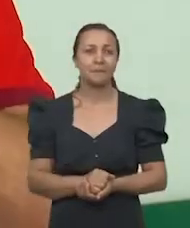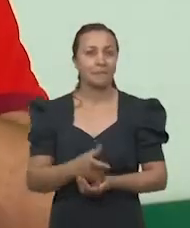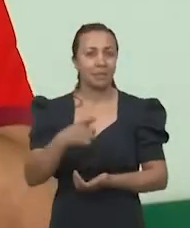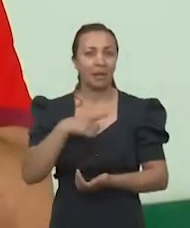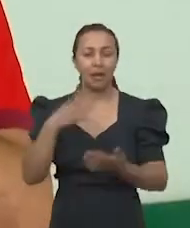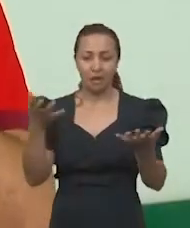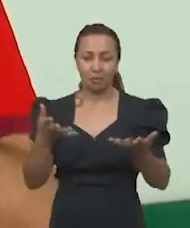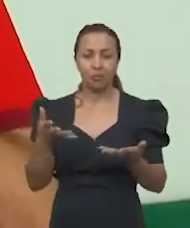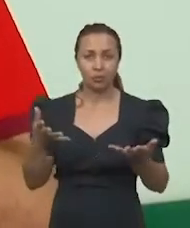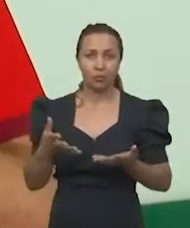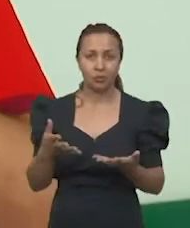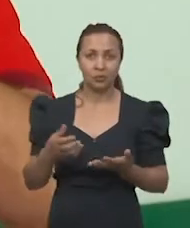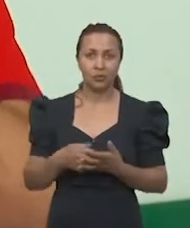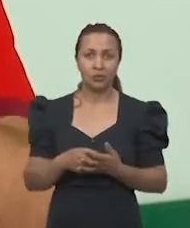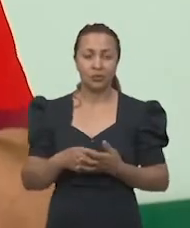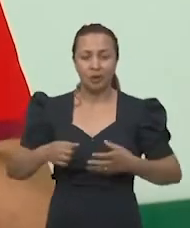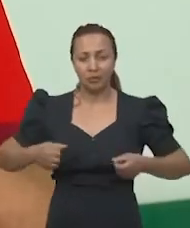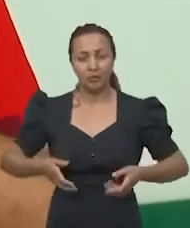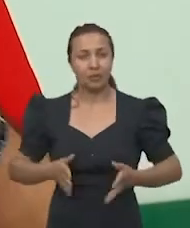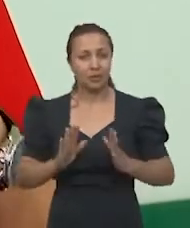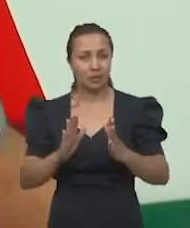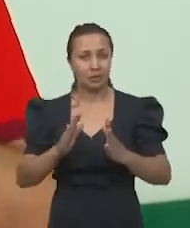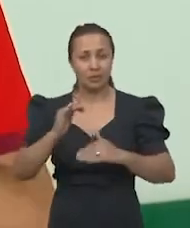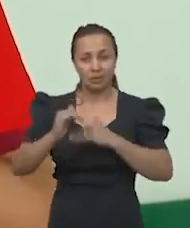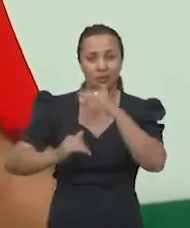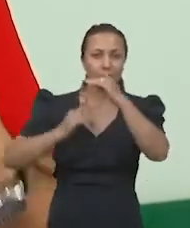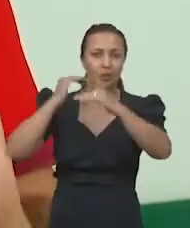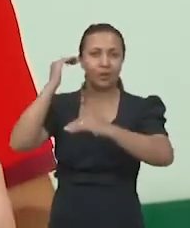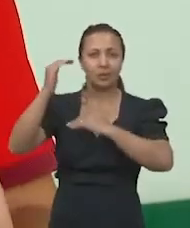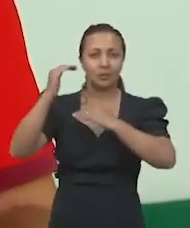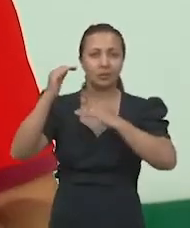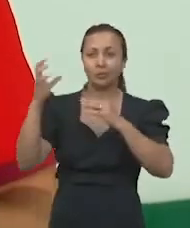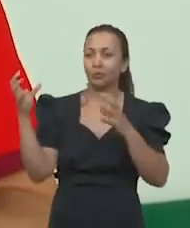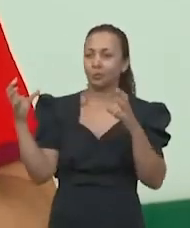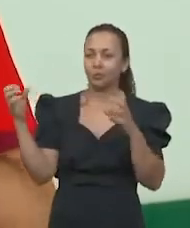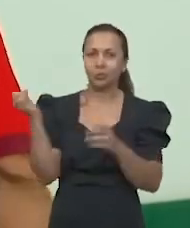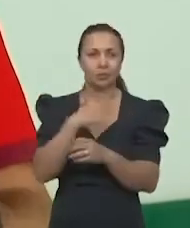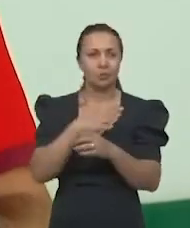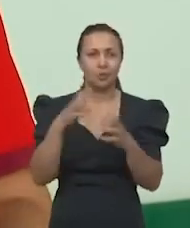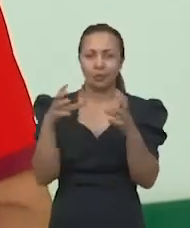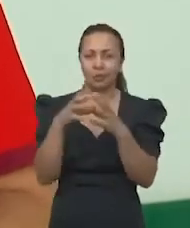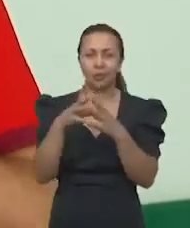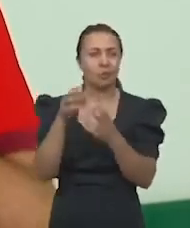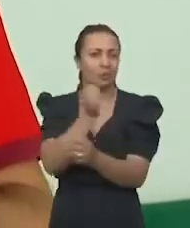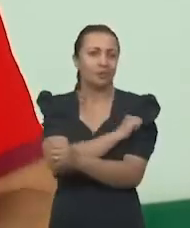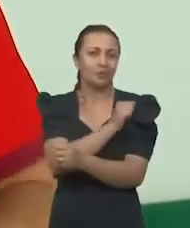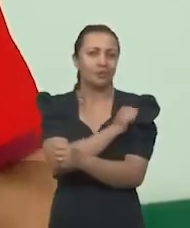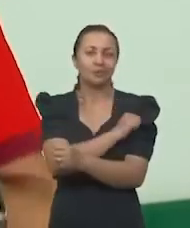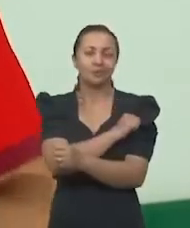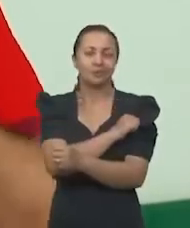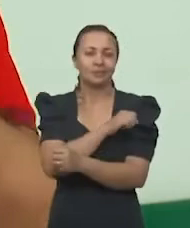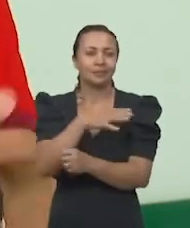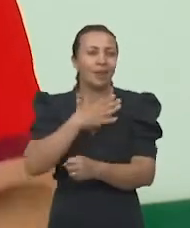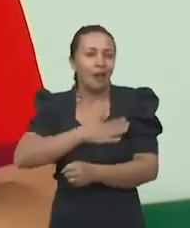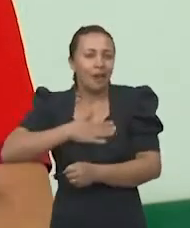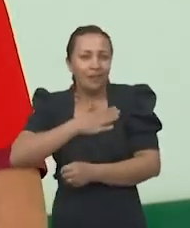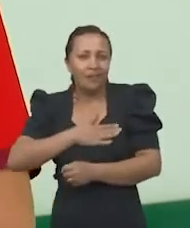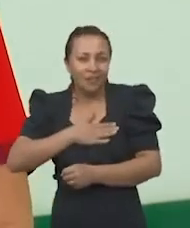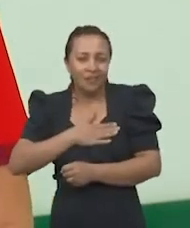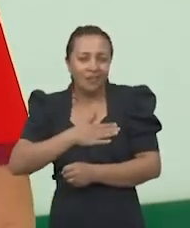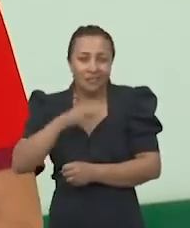Há, no momento, nascimento e o crescimento de um novo grupo de alunos, de estudantes